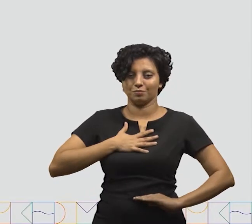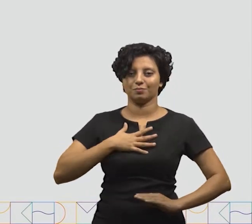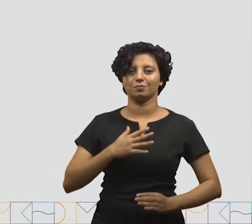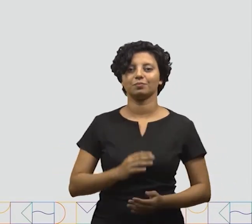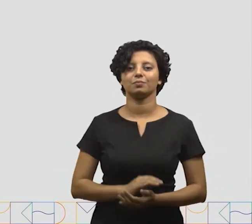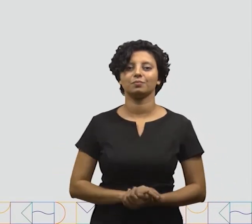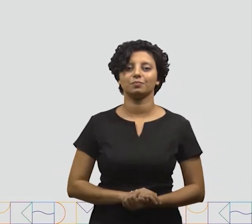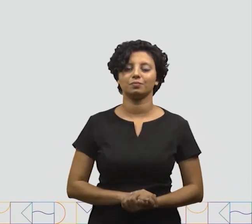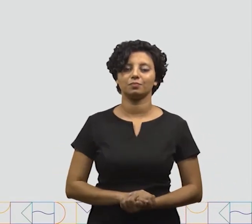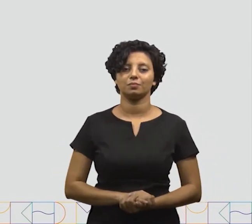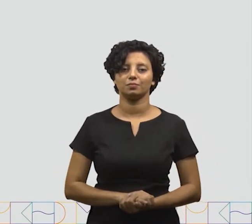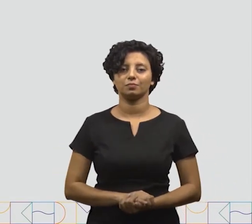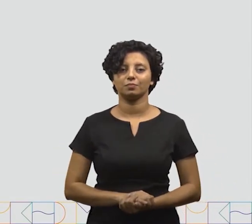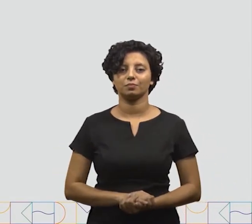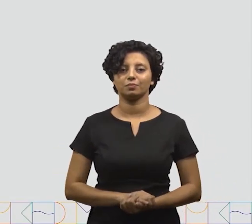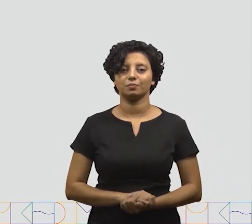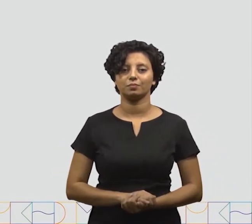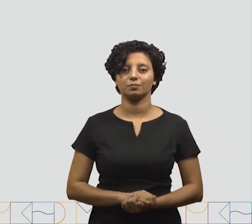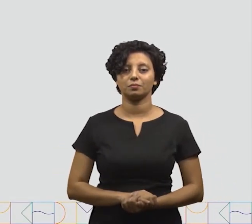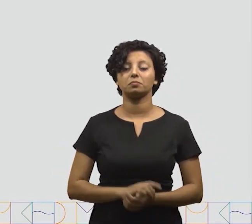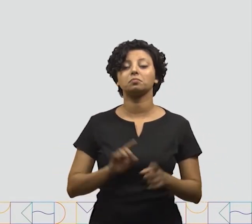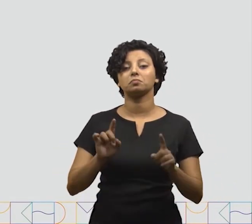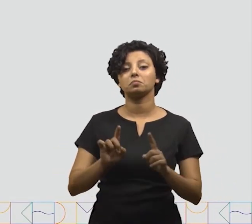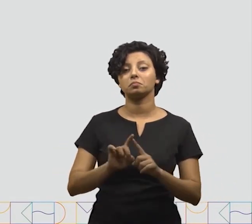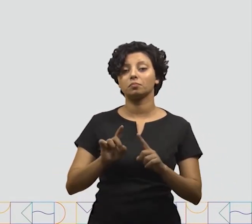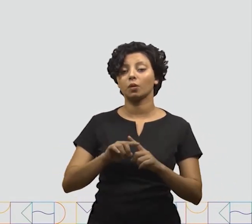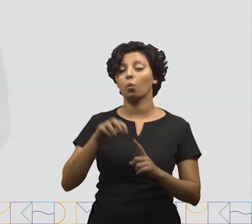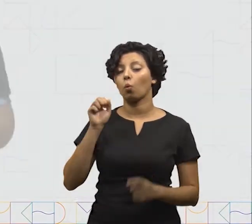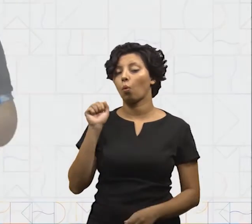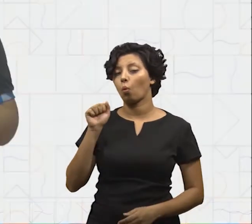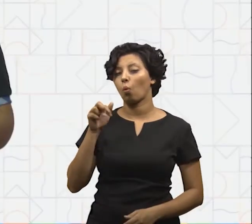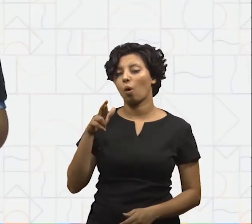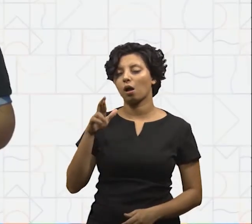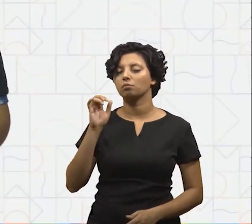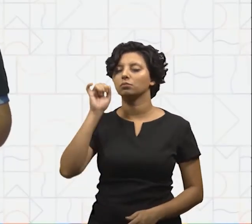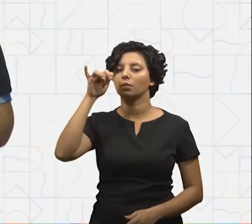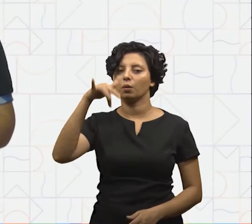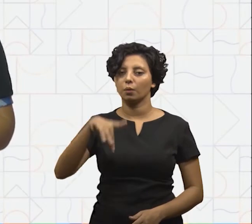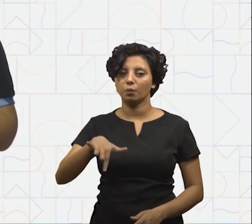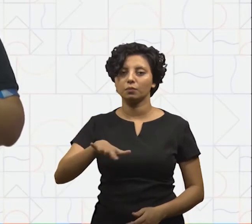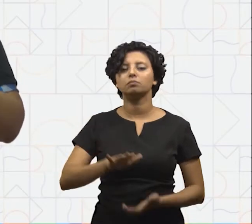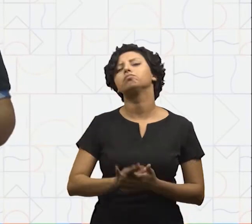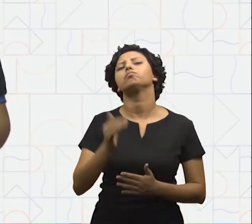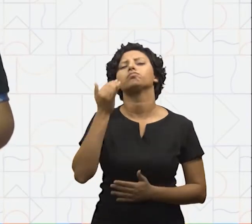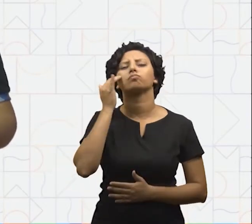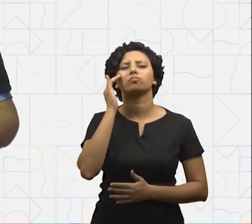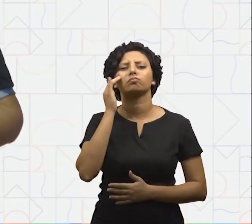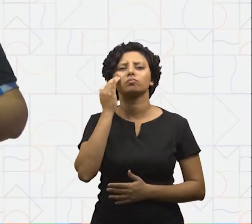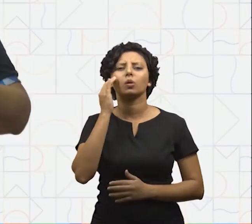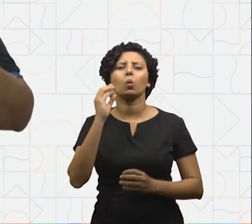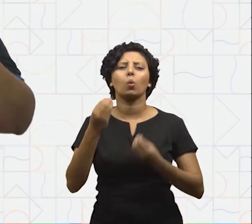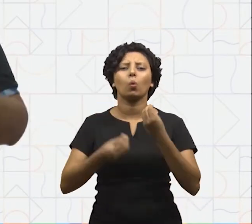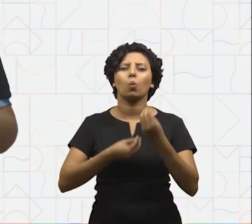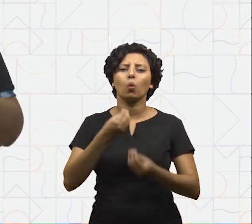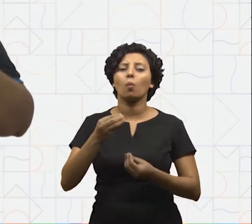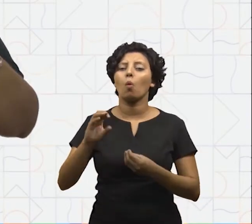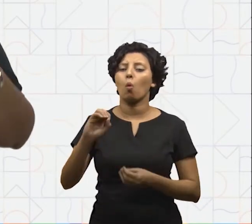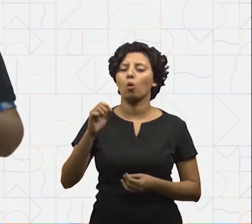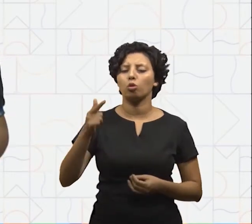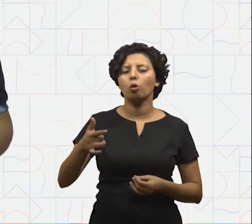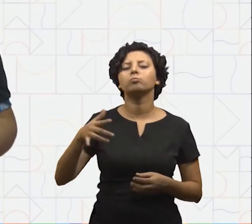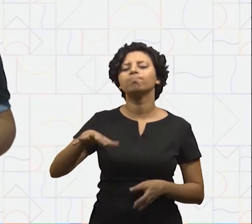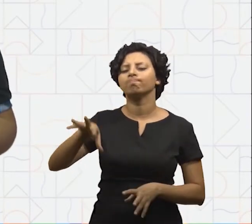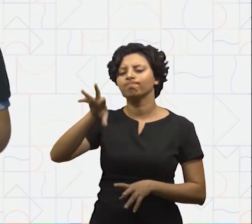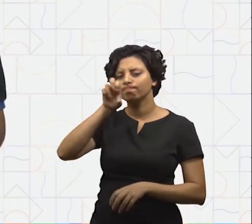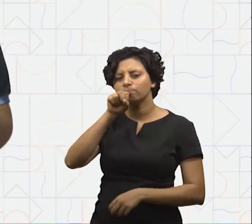o volume da caixa torácica diminuir e, com isso, o ar sair. Compreendemos como o gás oxigênio chega no corpo,